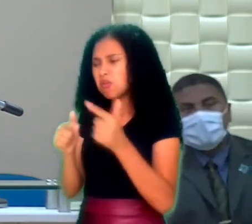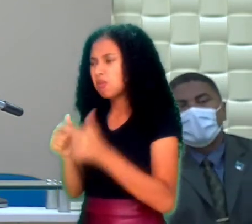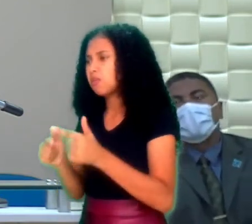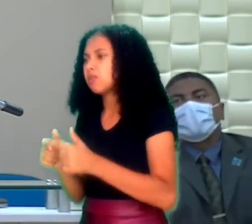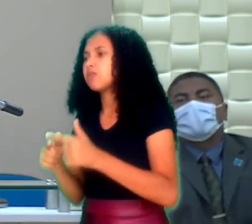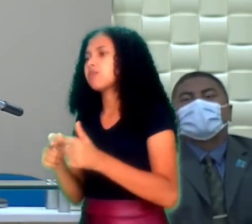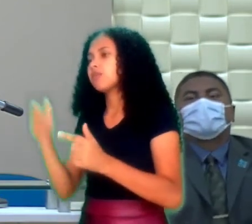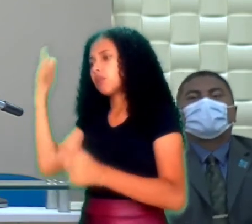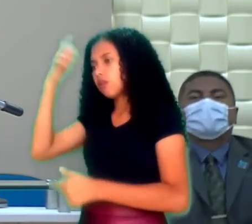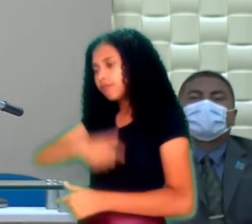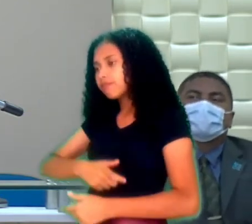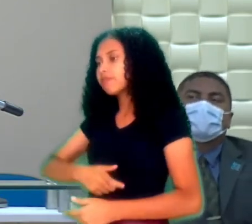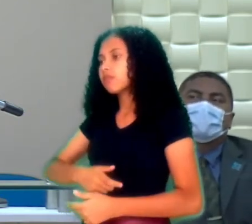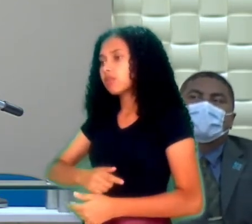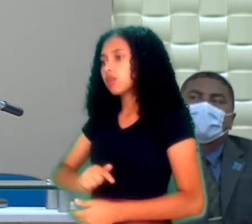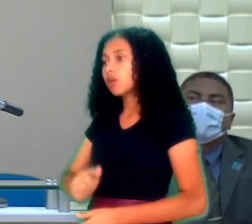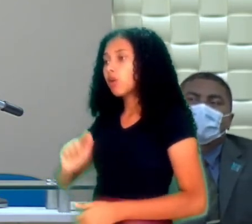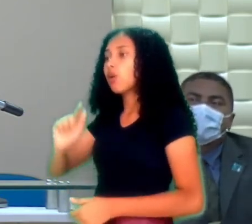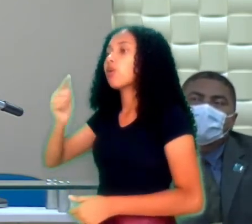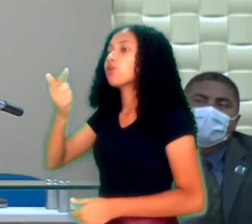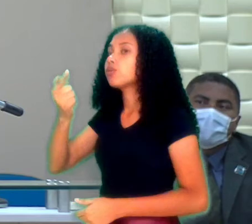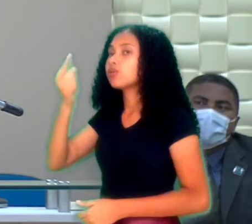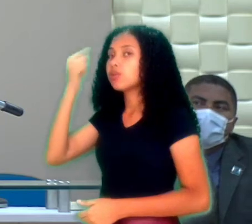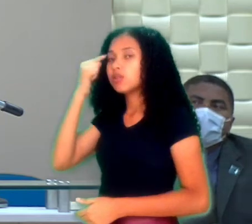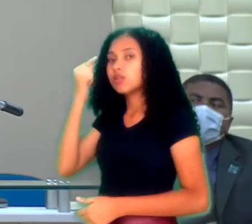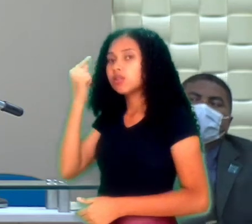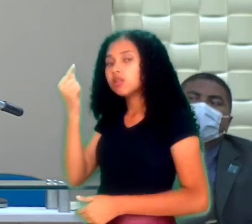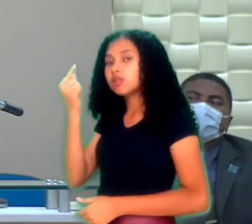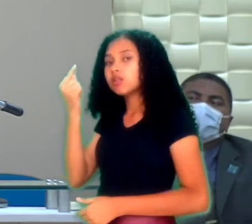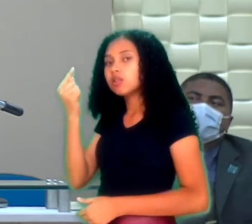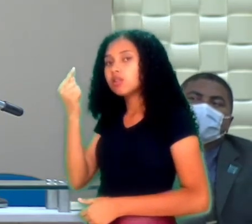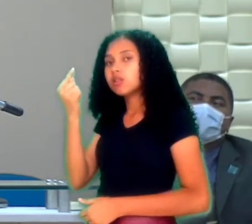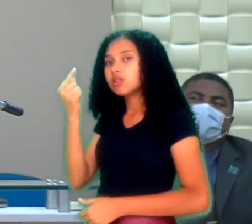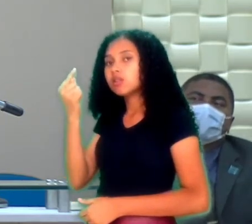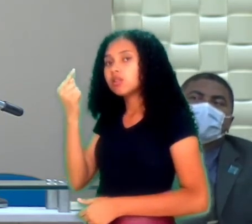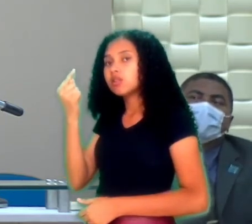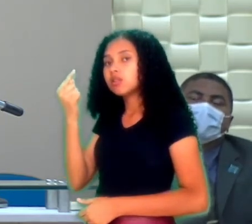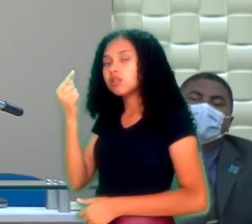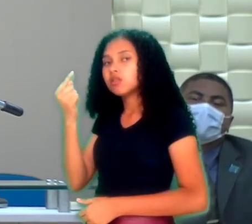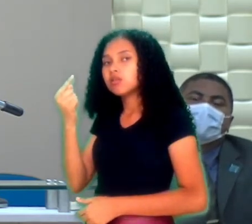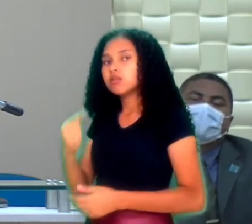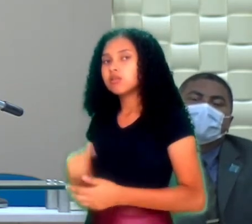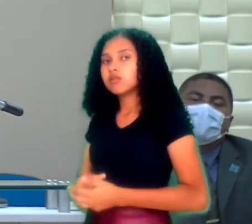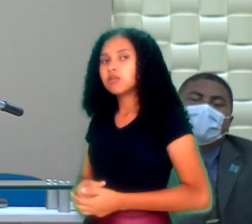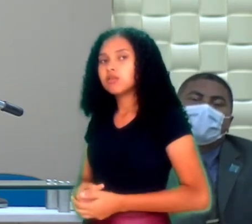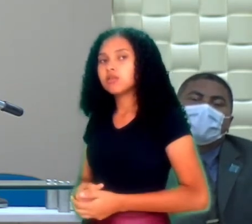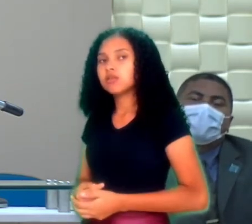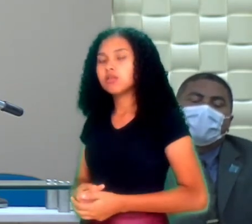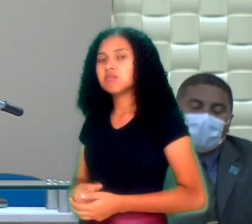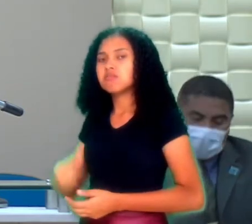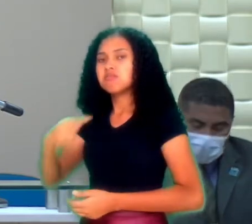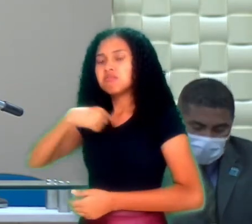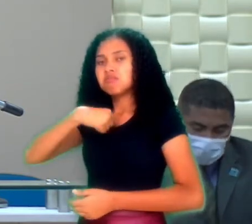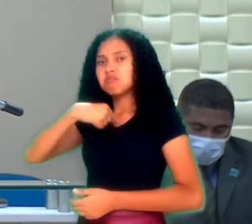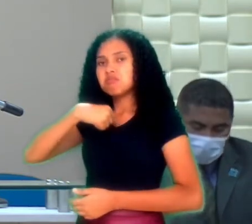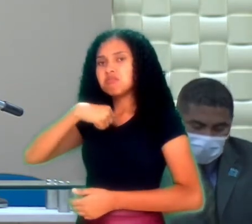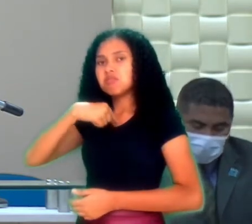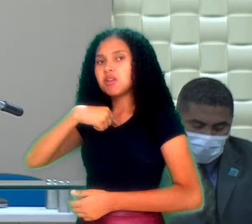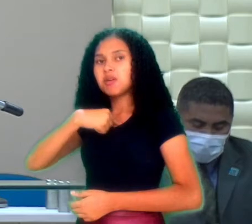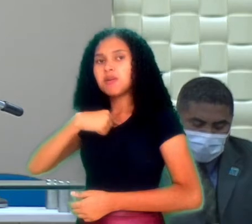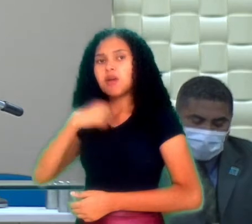pessoa sozinha, ela pode nos causar um prejuízo enorme, uma pessoa